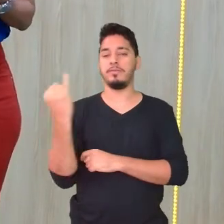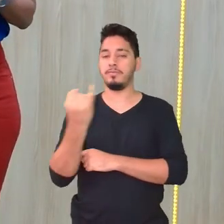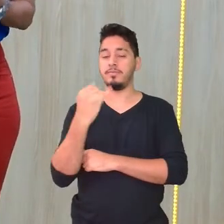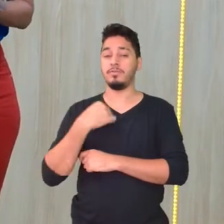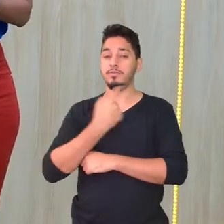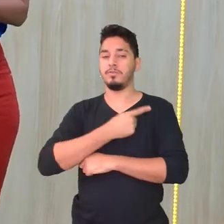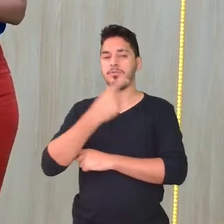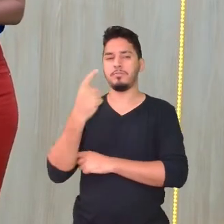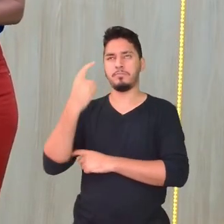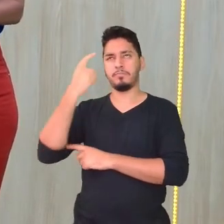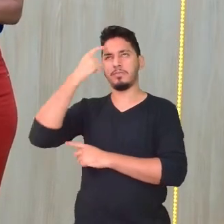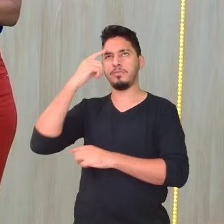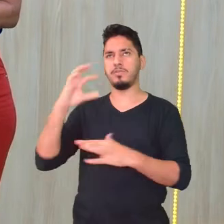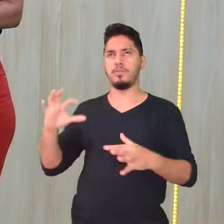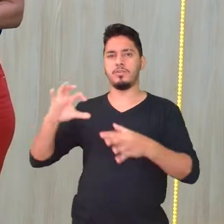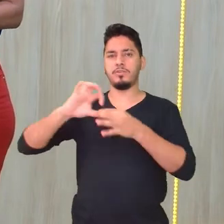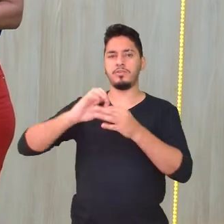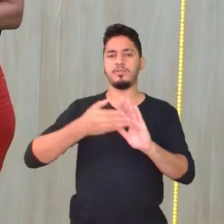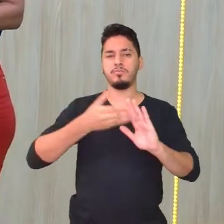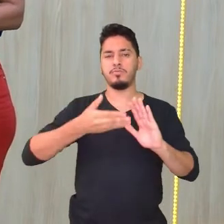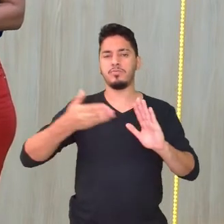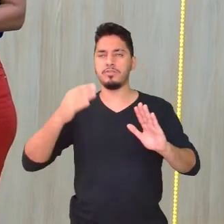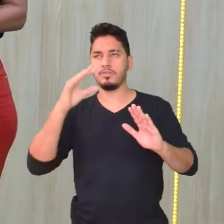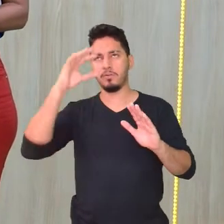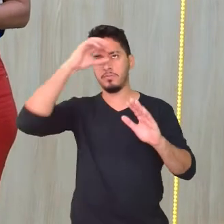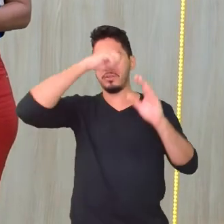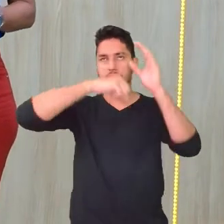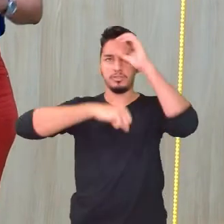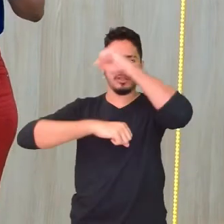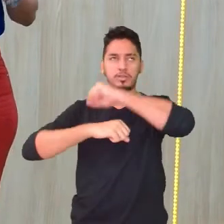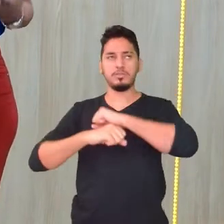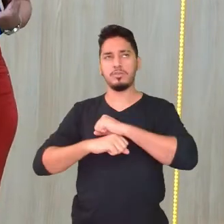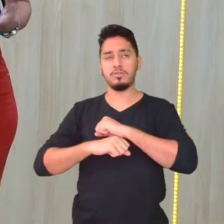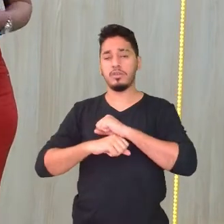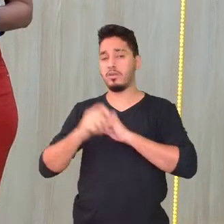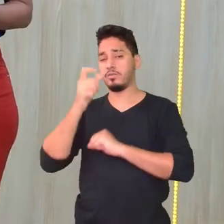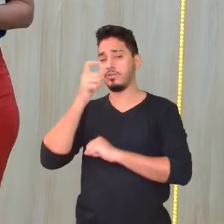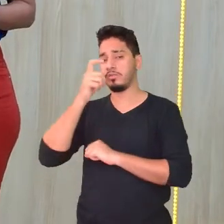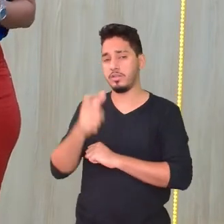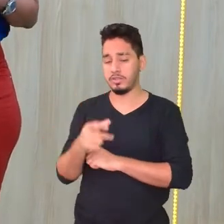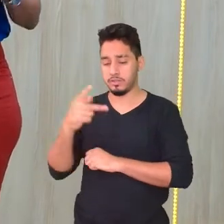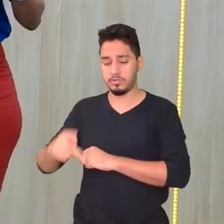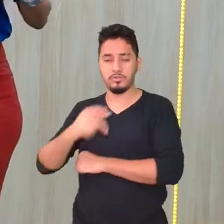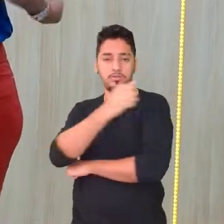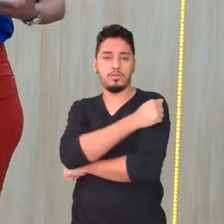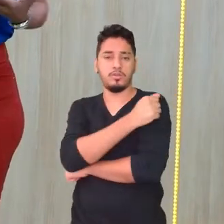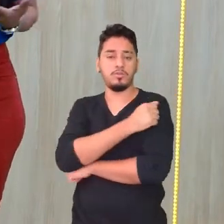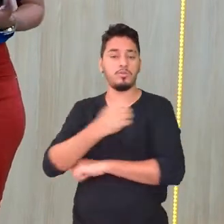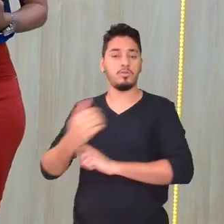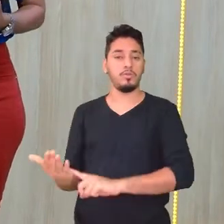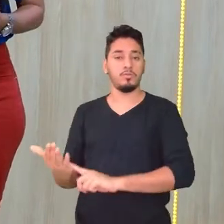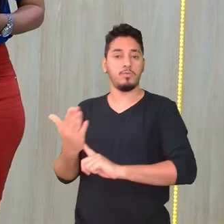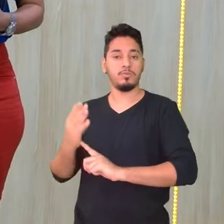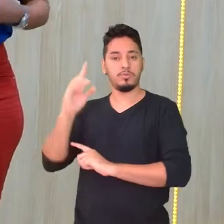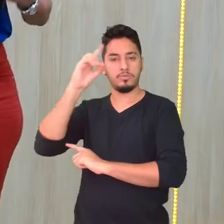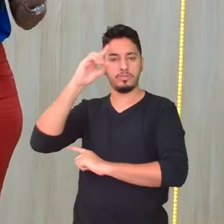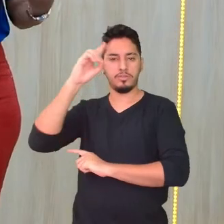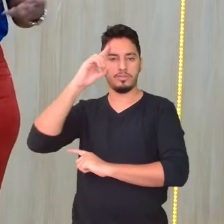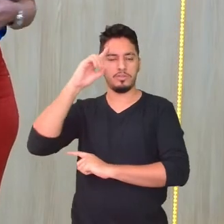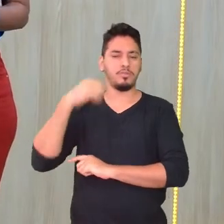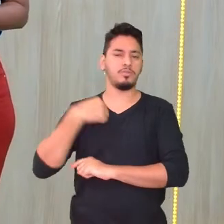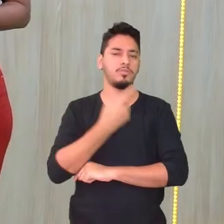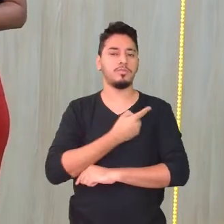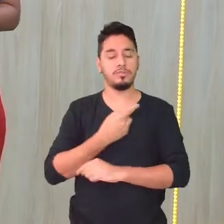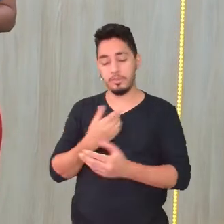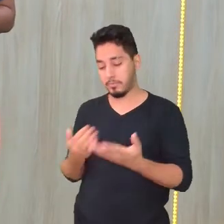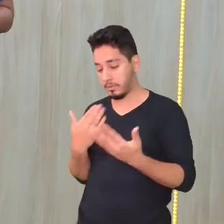quando a gente pensa em conectar esse processo de aprendizagem, né, aos interesses que os estudantes evidenciam no dia a dia, quando a gente